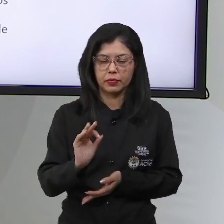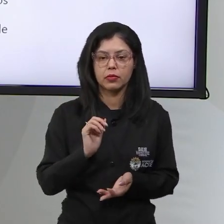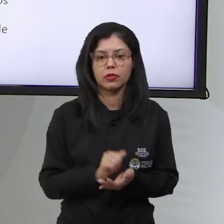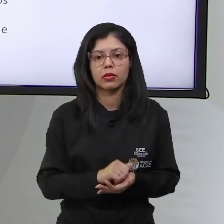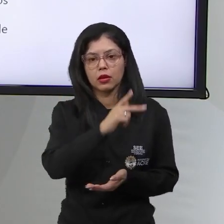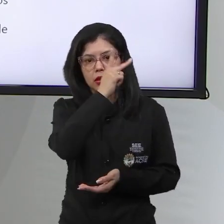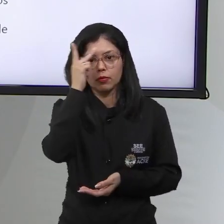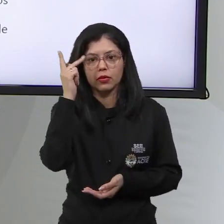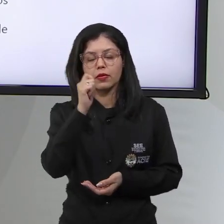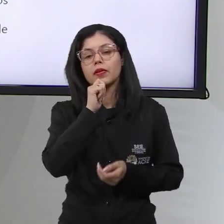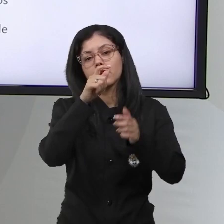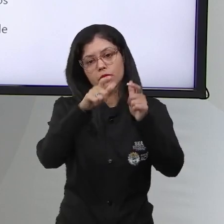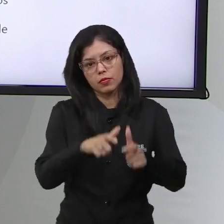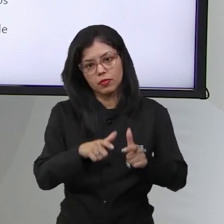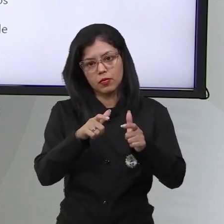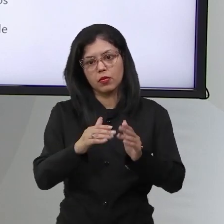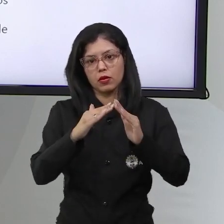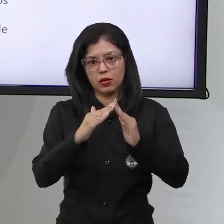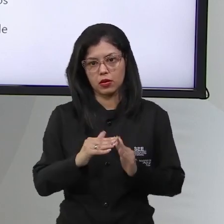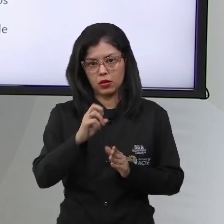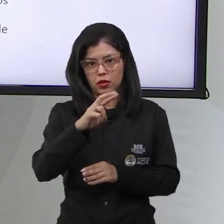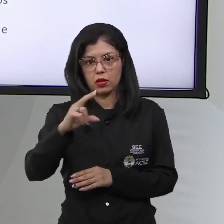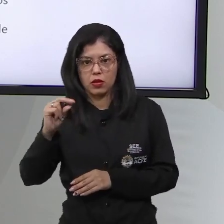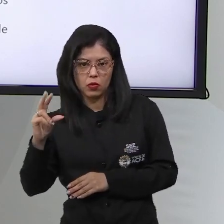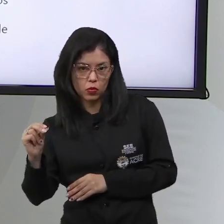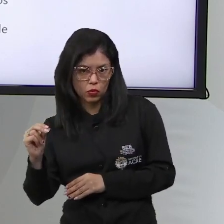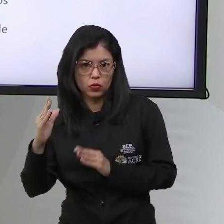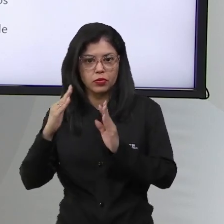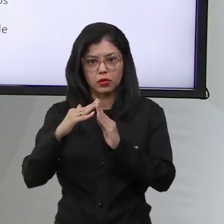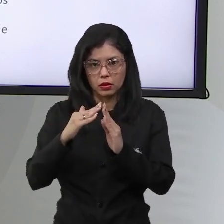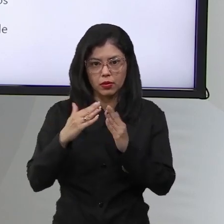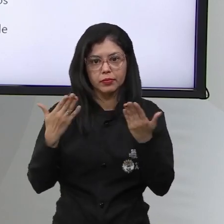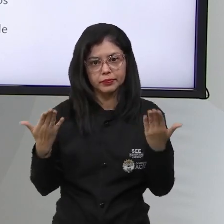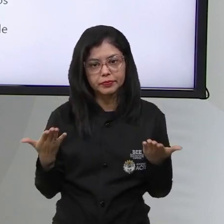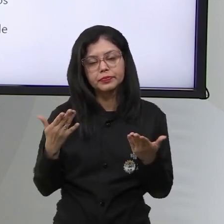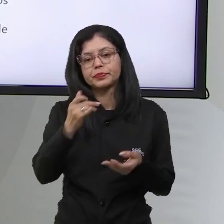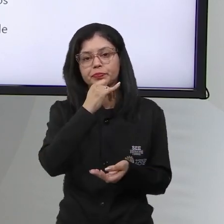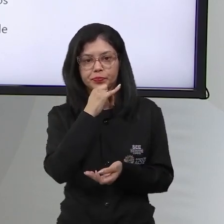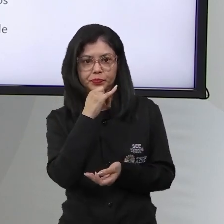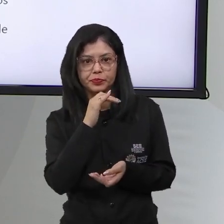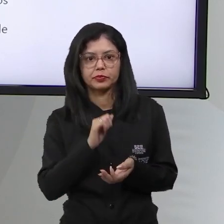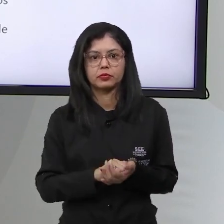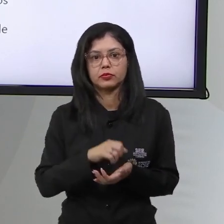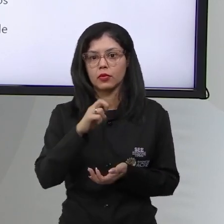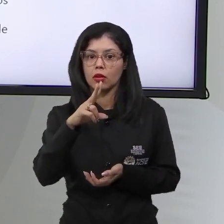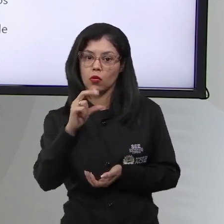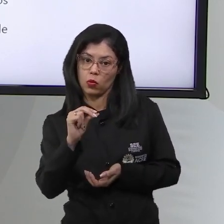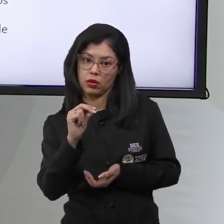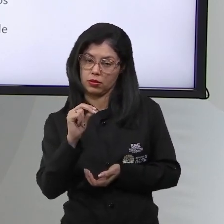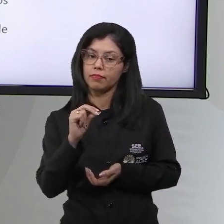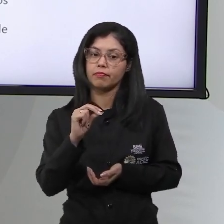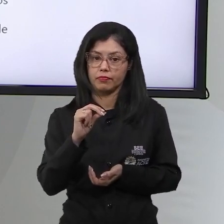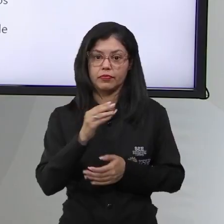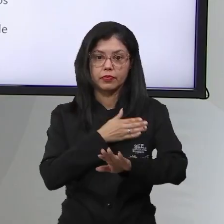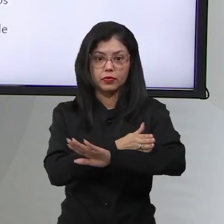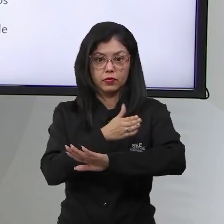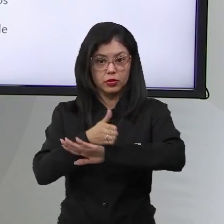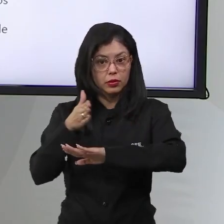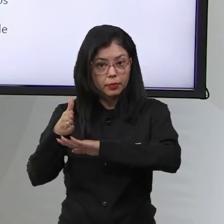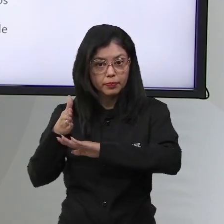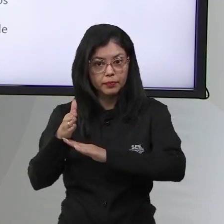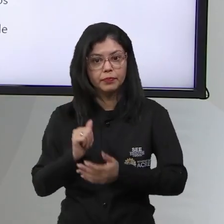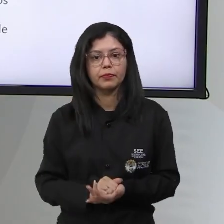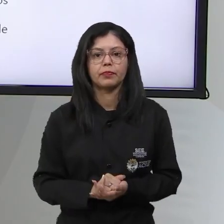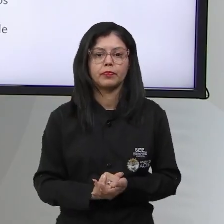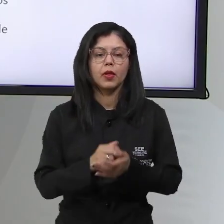das pessoas que habitam naqueles 500 domicílios. Então, no caso, eu teria 50 domicílios